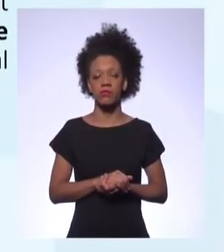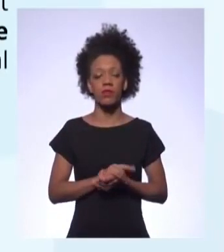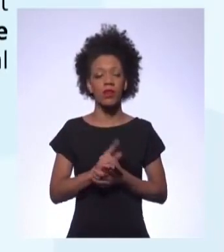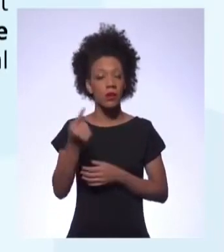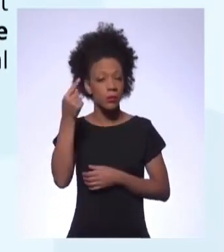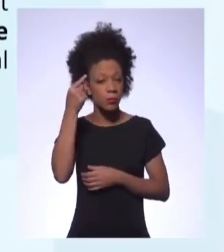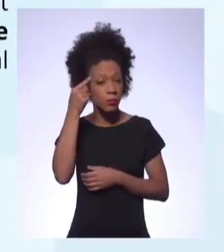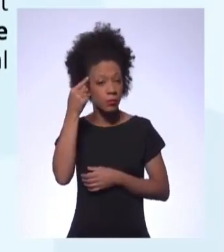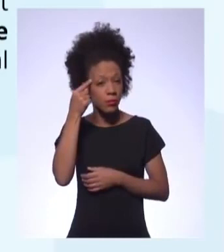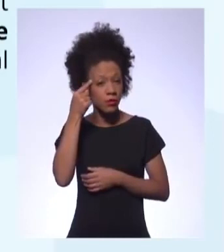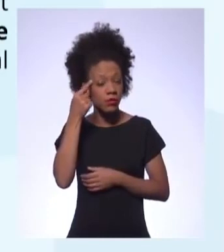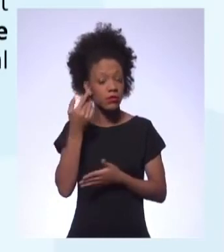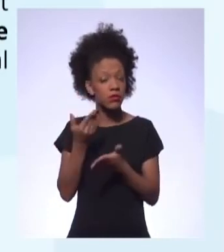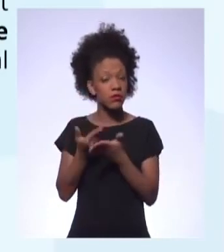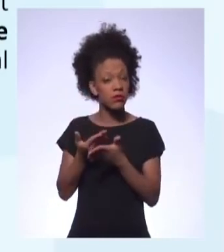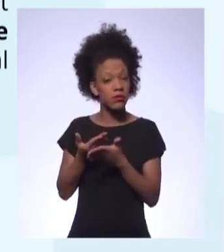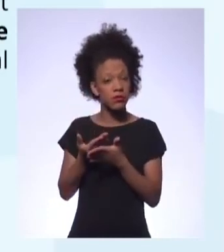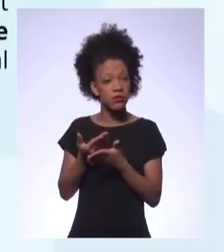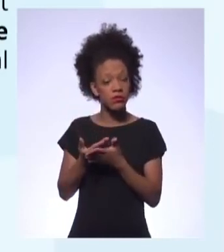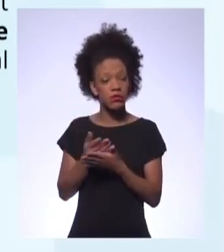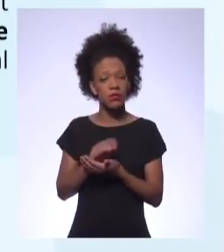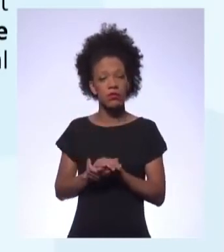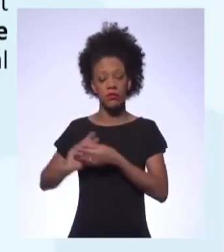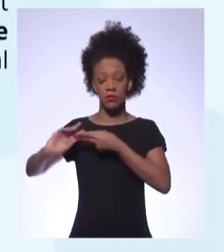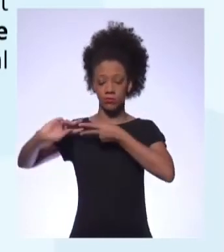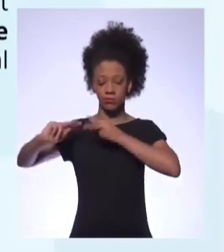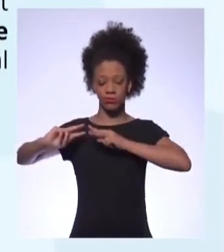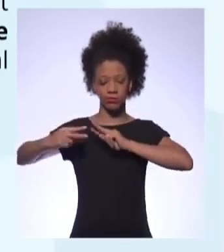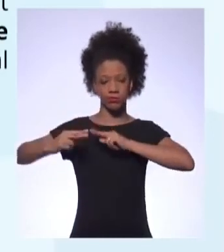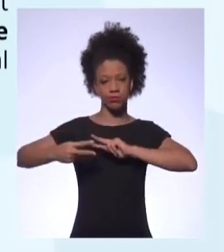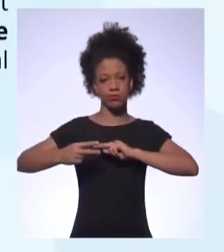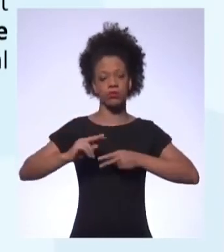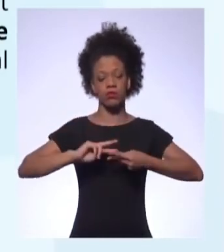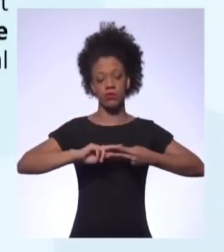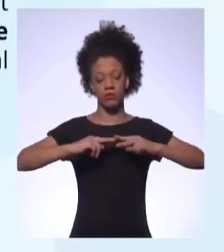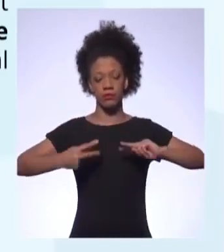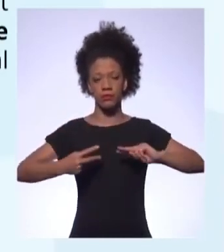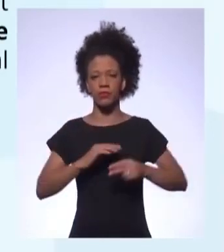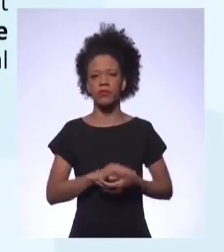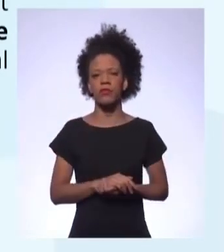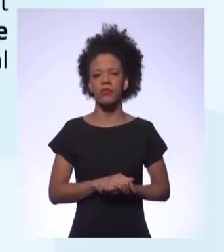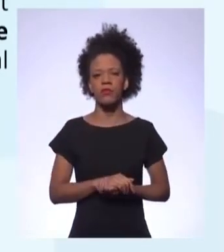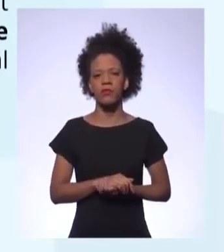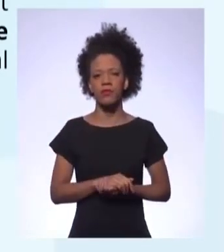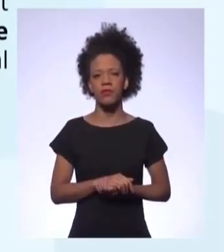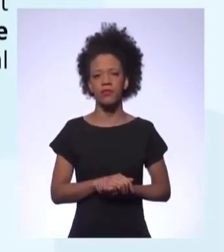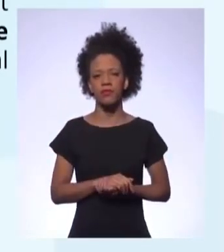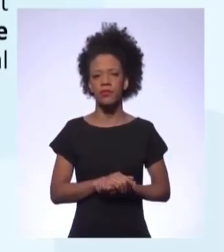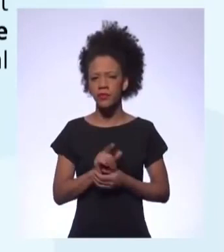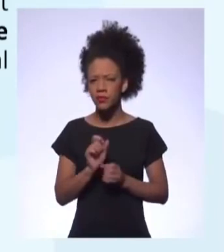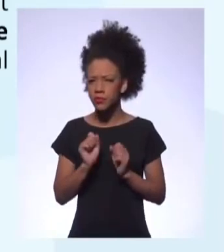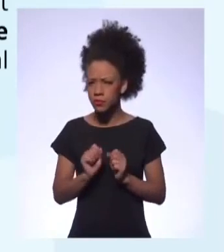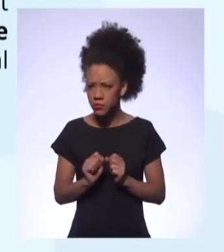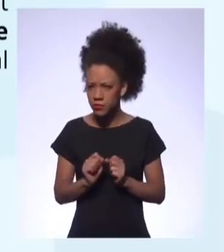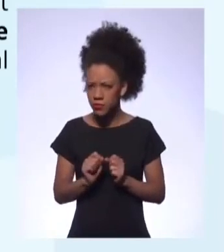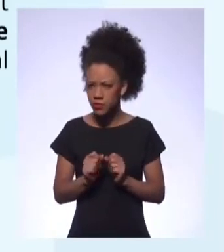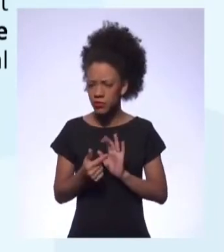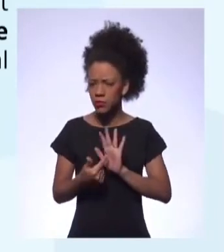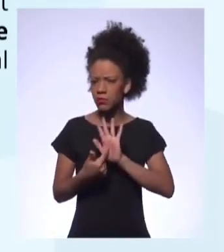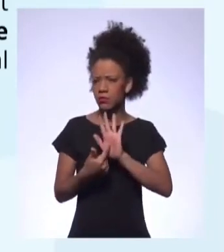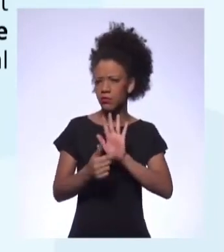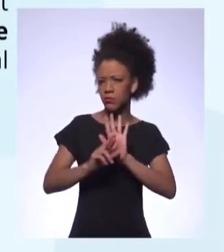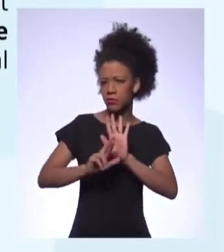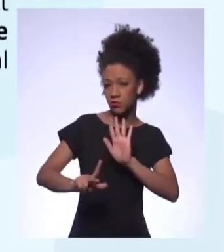pense sobre o que nós estudamos sobre herança genética e DNA. Could you give me a different answer? Você poderia nos dar uma